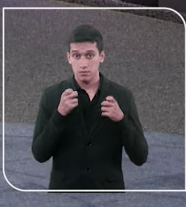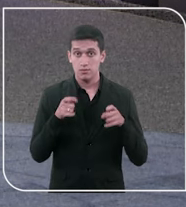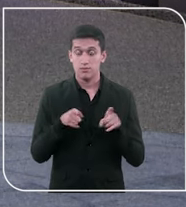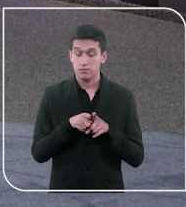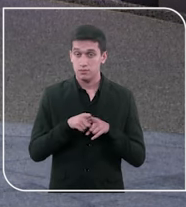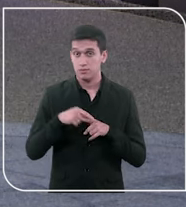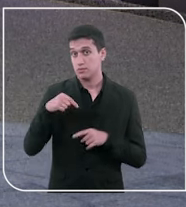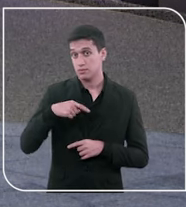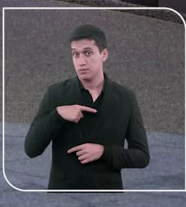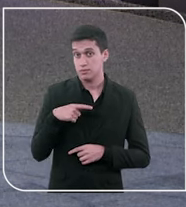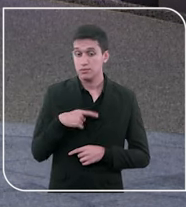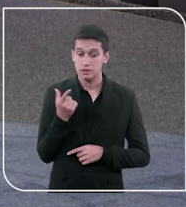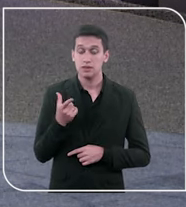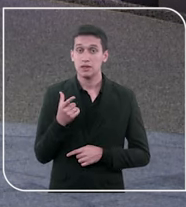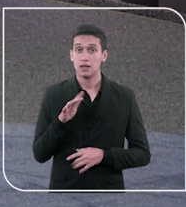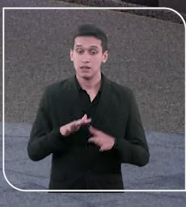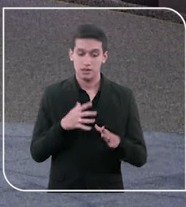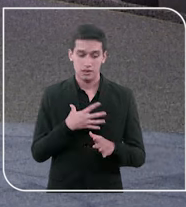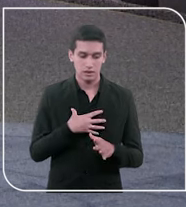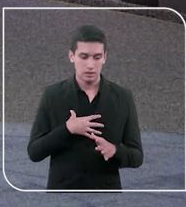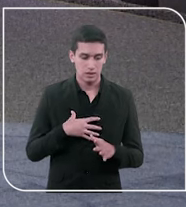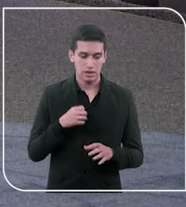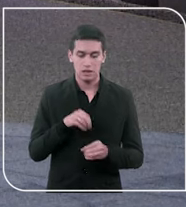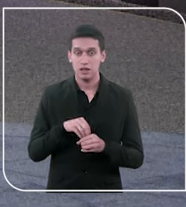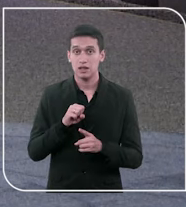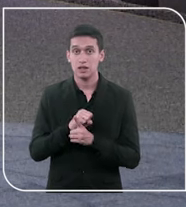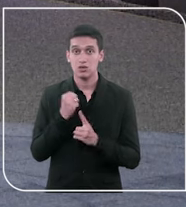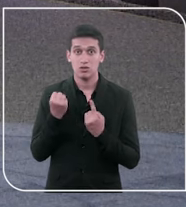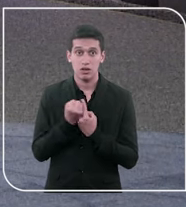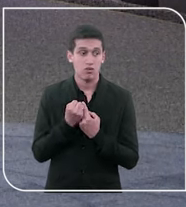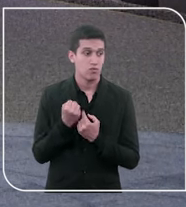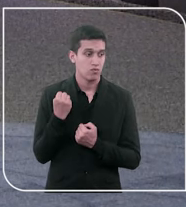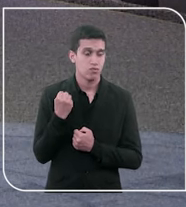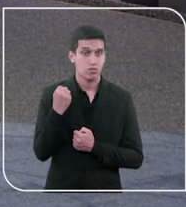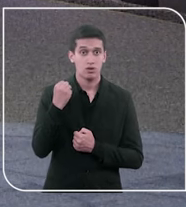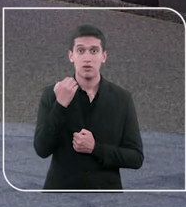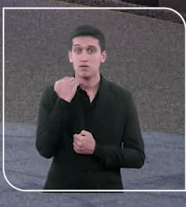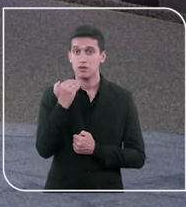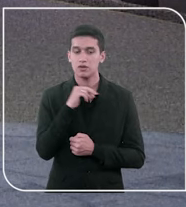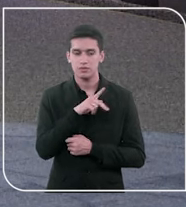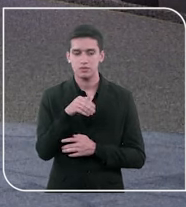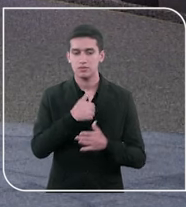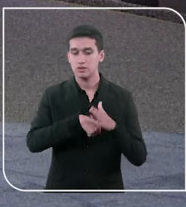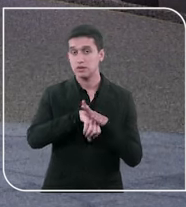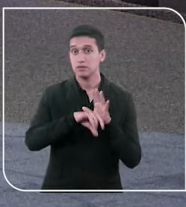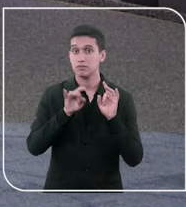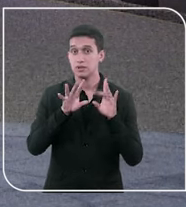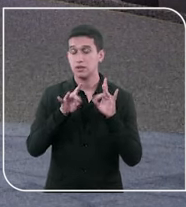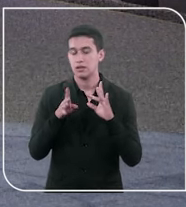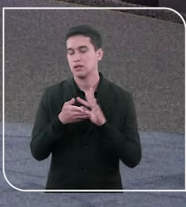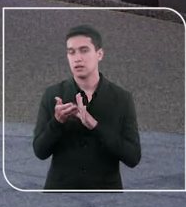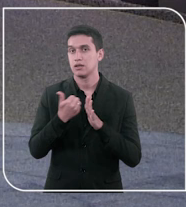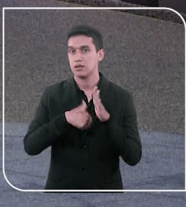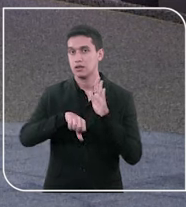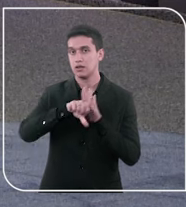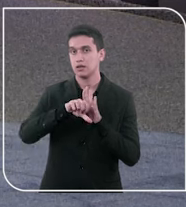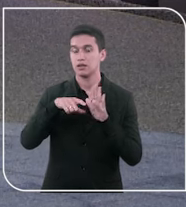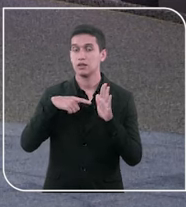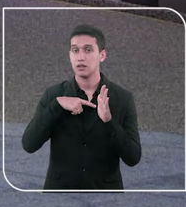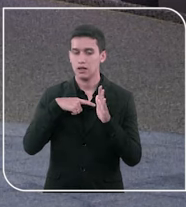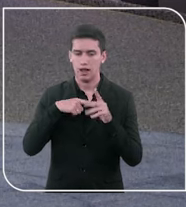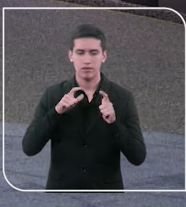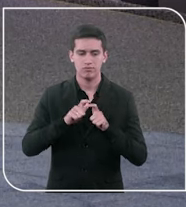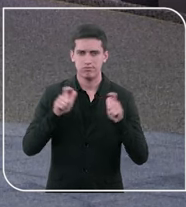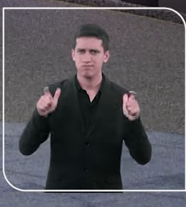Geralmente a gente percebe aí que há uma comoção pública muito forte diante de determinados crimes, especialmente aqueles que